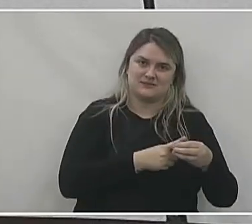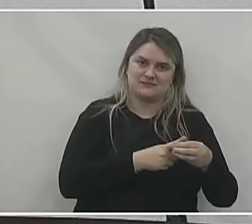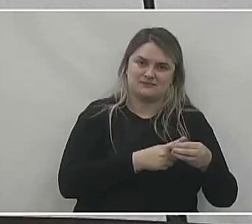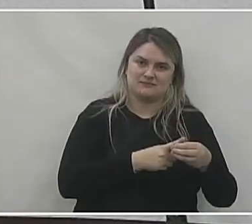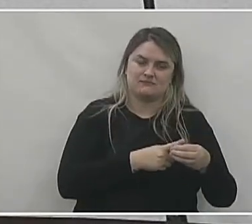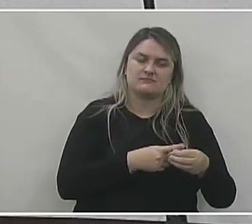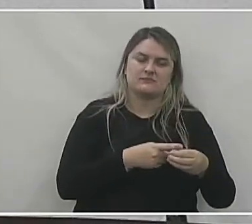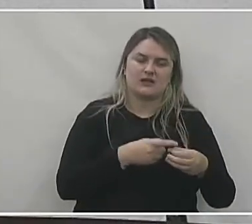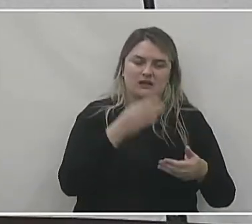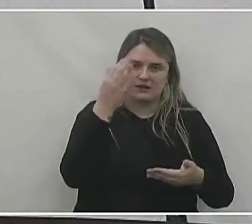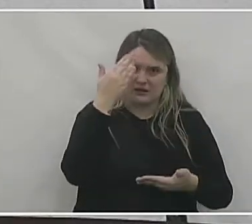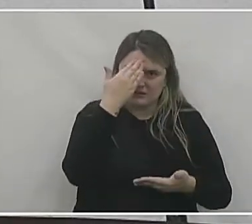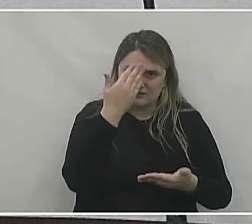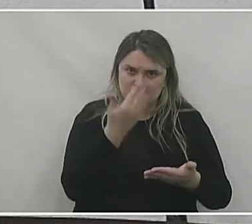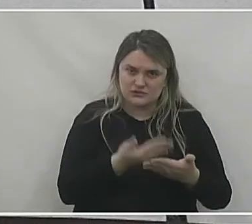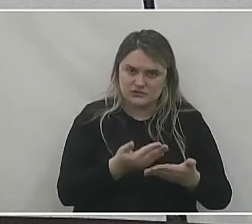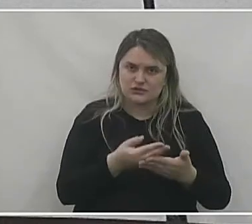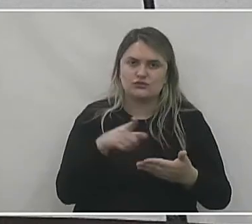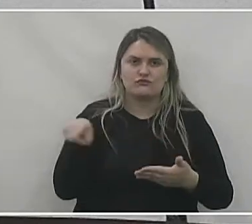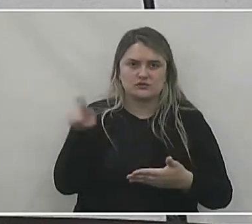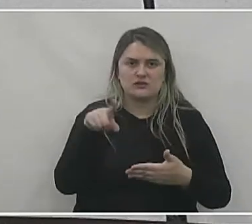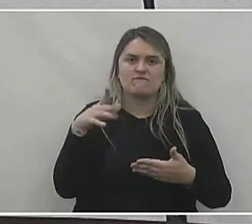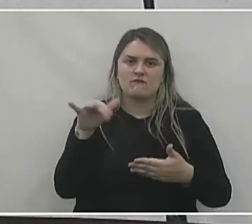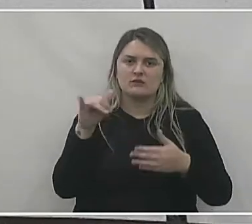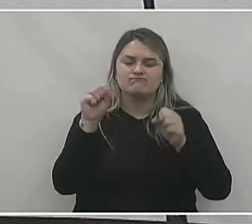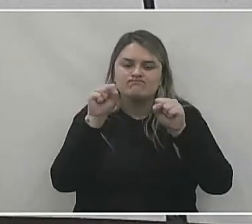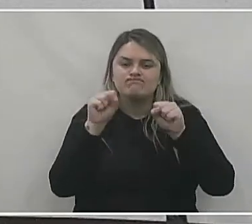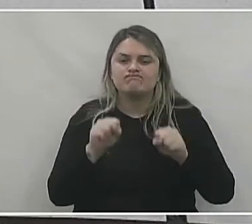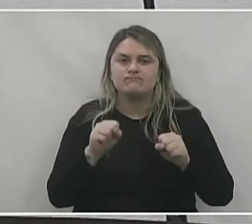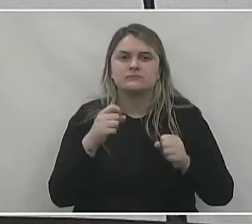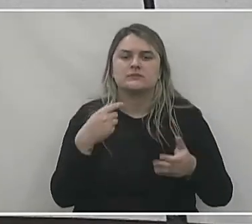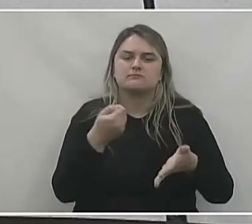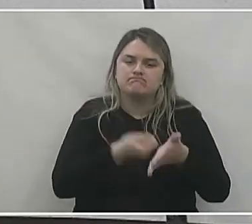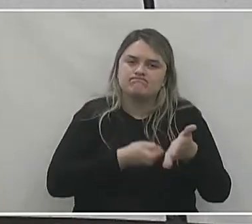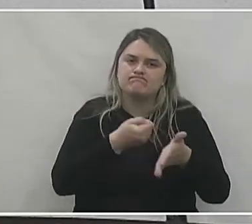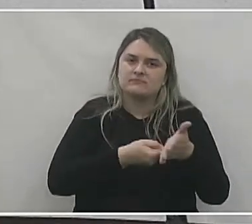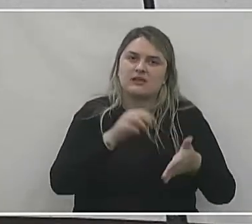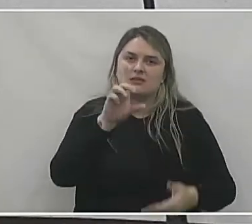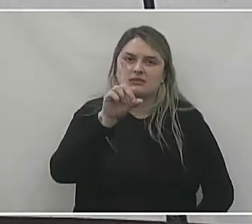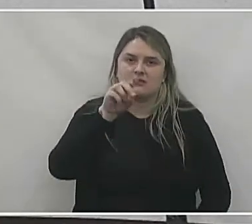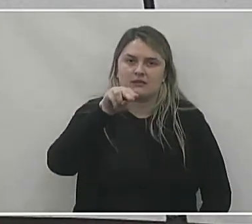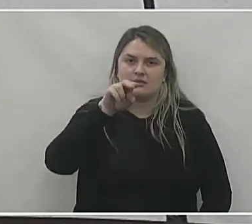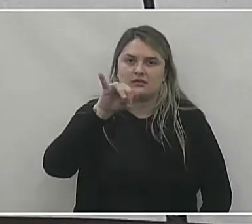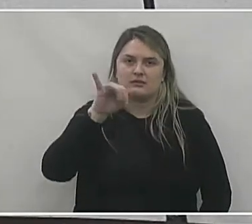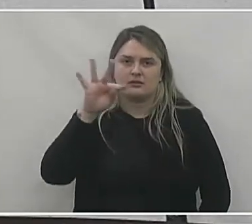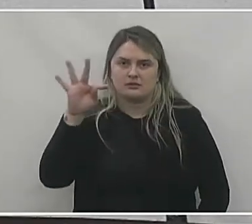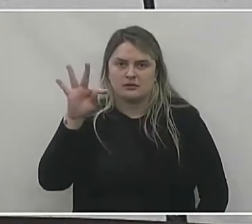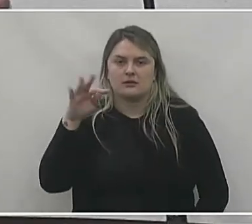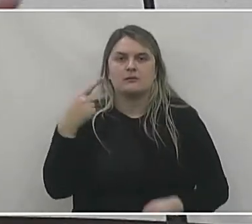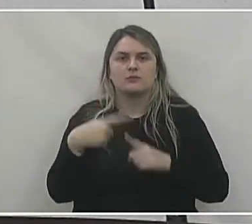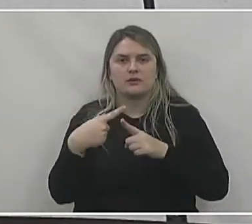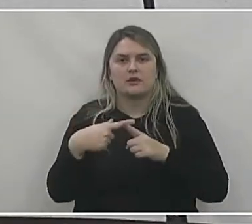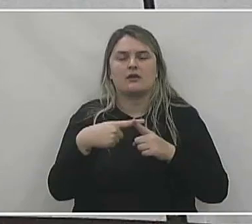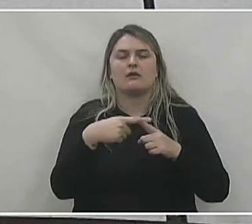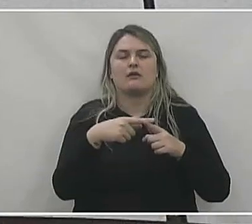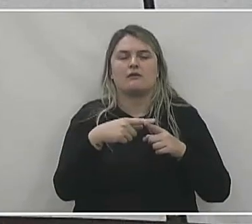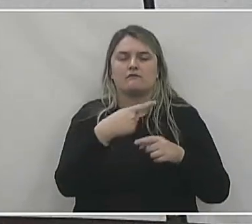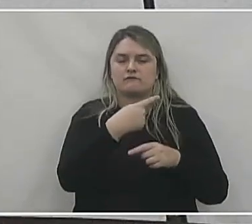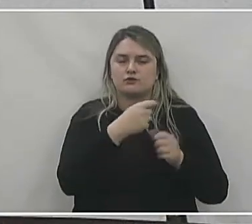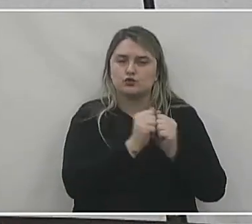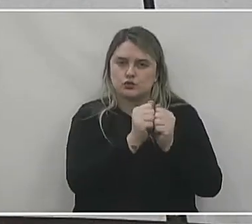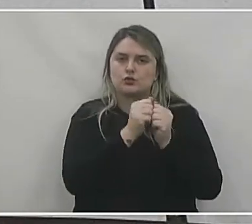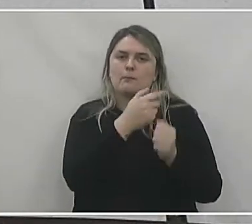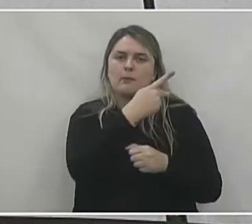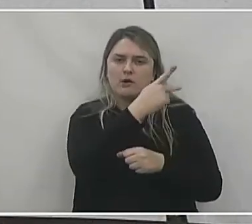e certamente vocês vão me acompanhar aí nessa reivindicação lá no DENIT, porque eu vou levar gente de Paula Freitas,